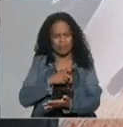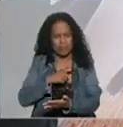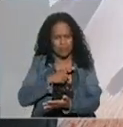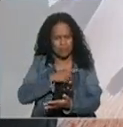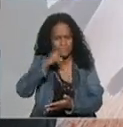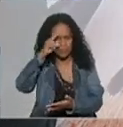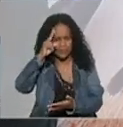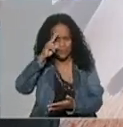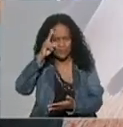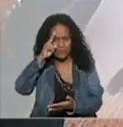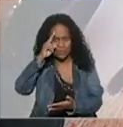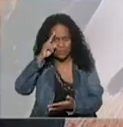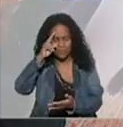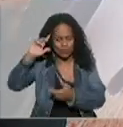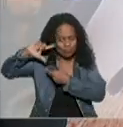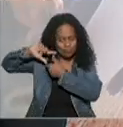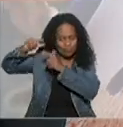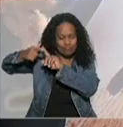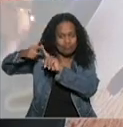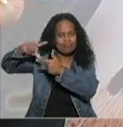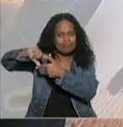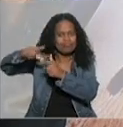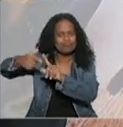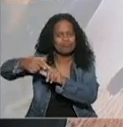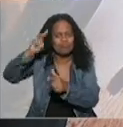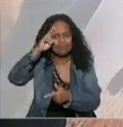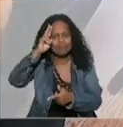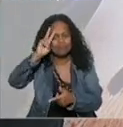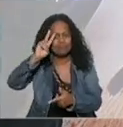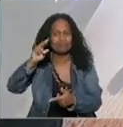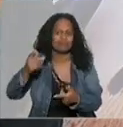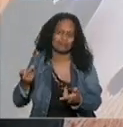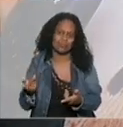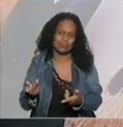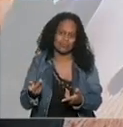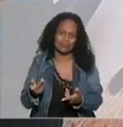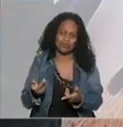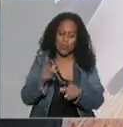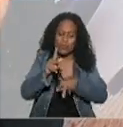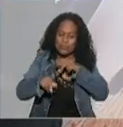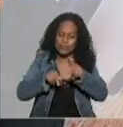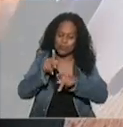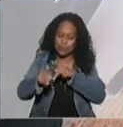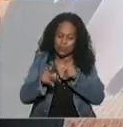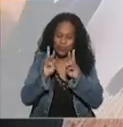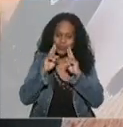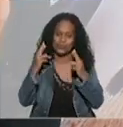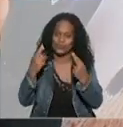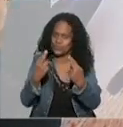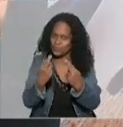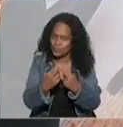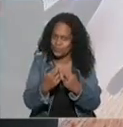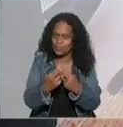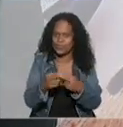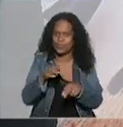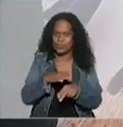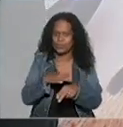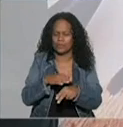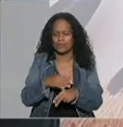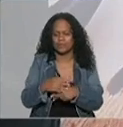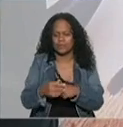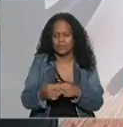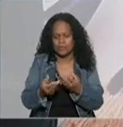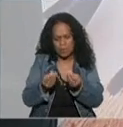da contação de histórias vem exatamente dos povos que se reuniam, dos povos mais primitivos, isso de muitos e muitos